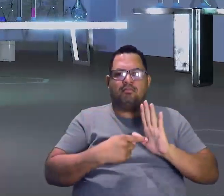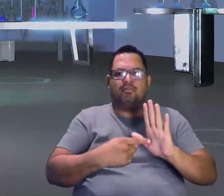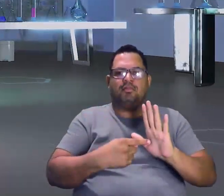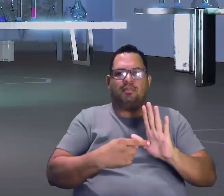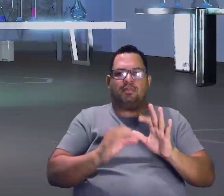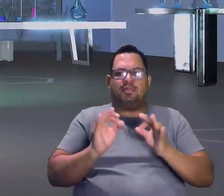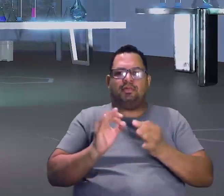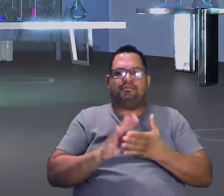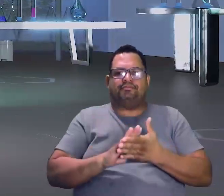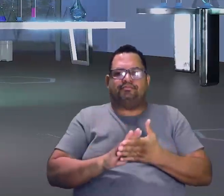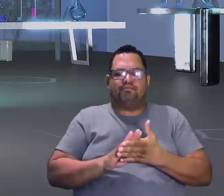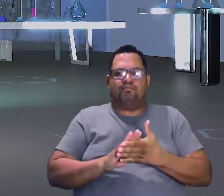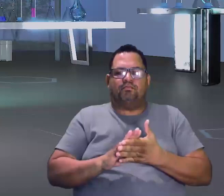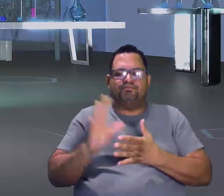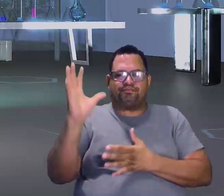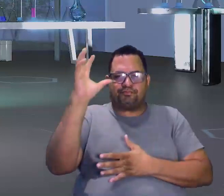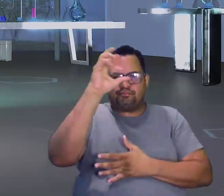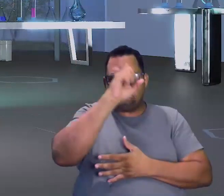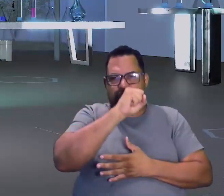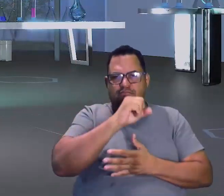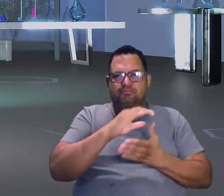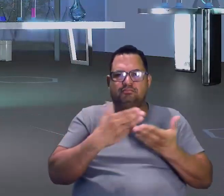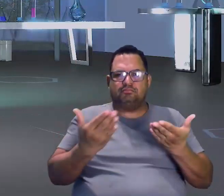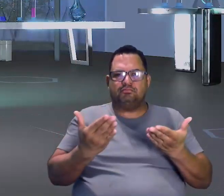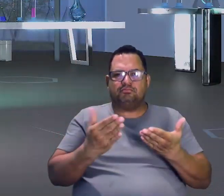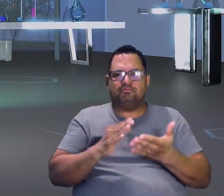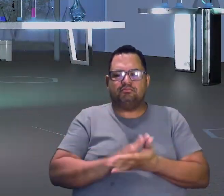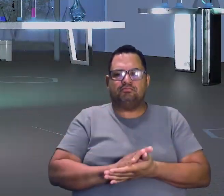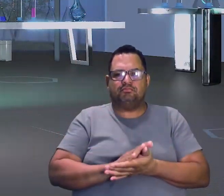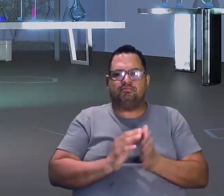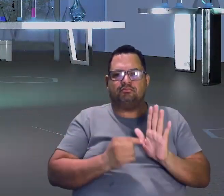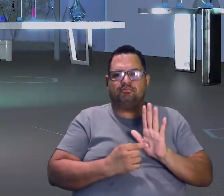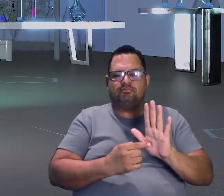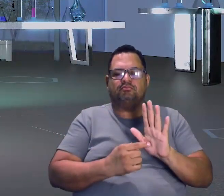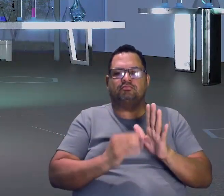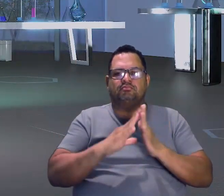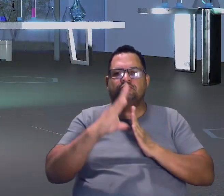mostrar que aprendeu algo nessa